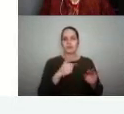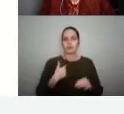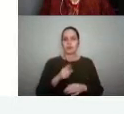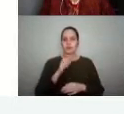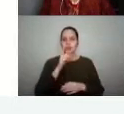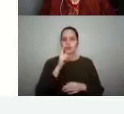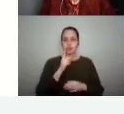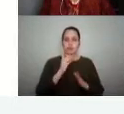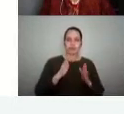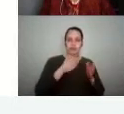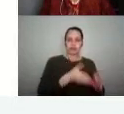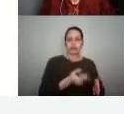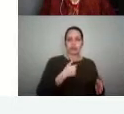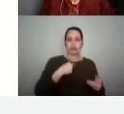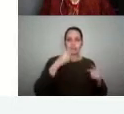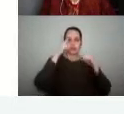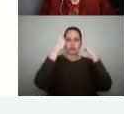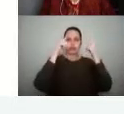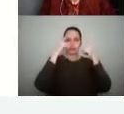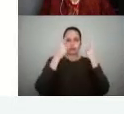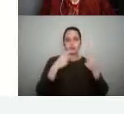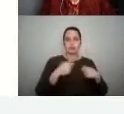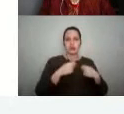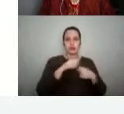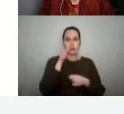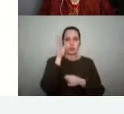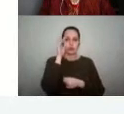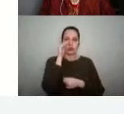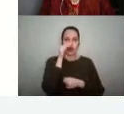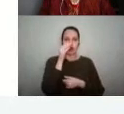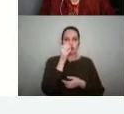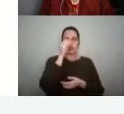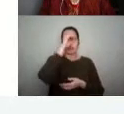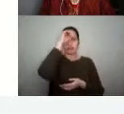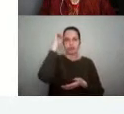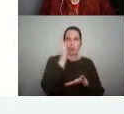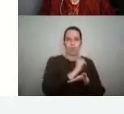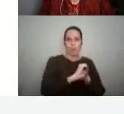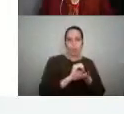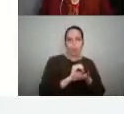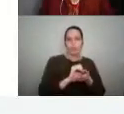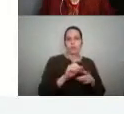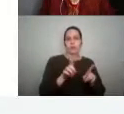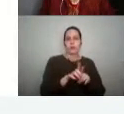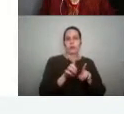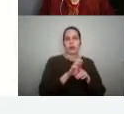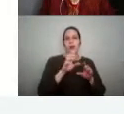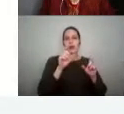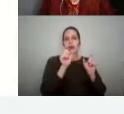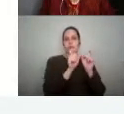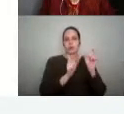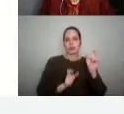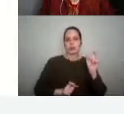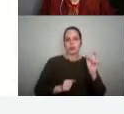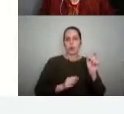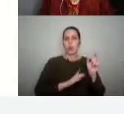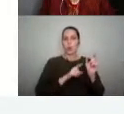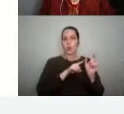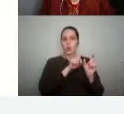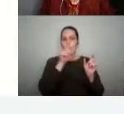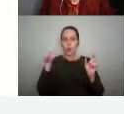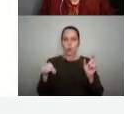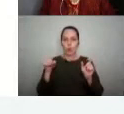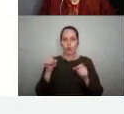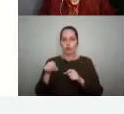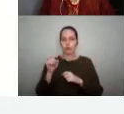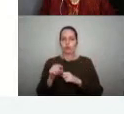exercício da criatividade, que implica a promoção da curiosidade ingênua, a curiosidade epistemológica. E do outro, sem o reconhecimento